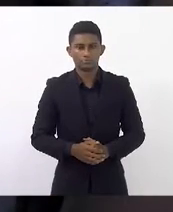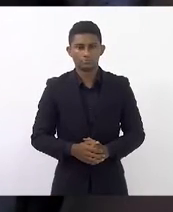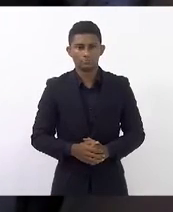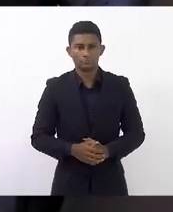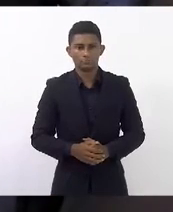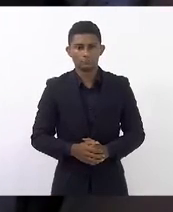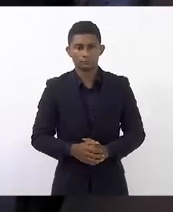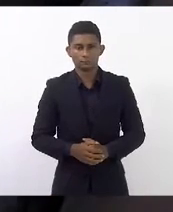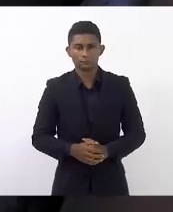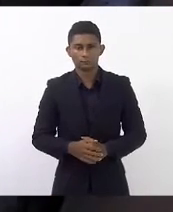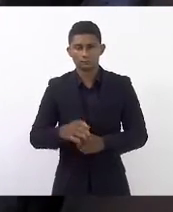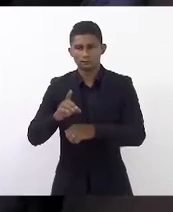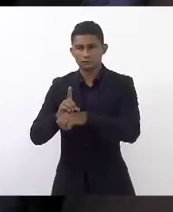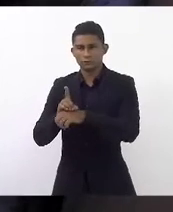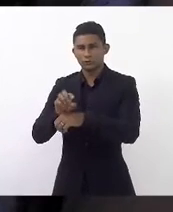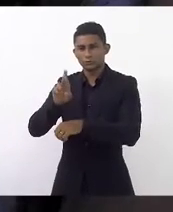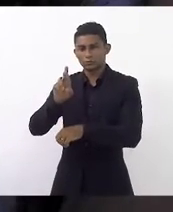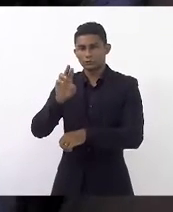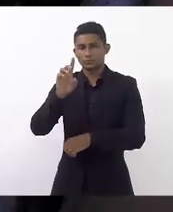Deputado Dr. Deodalto.